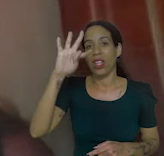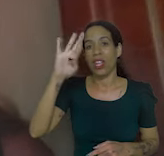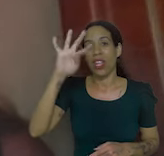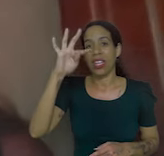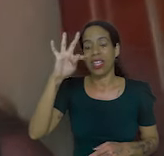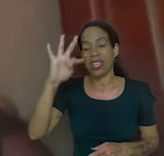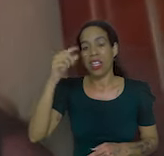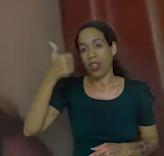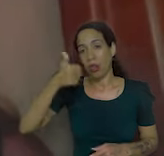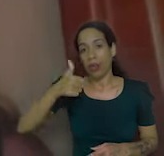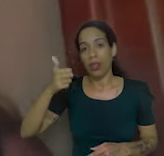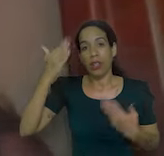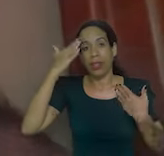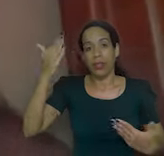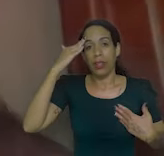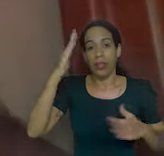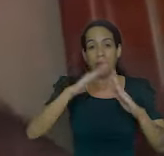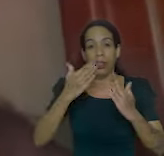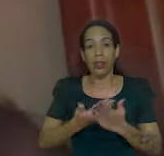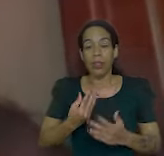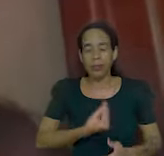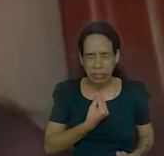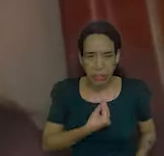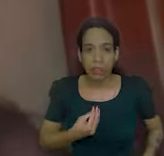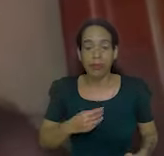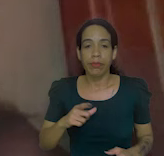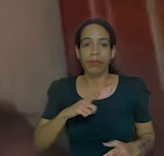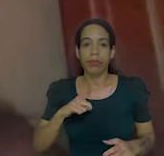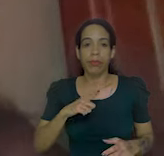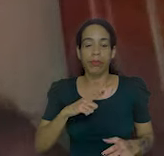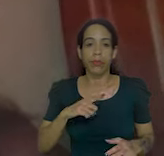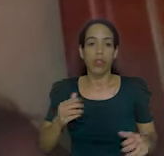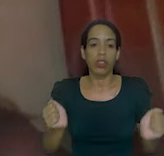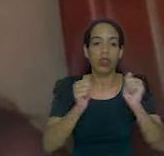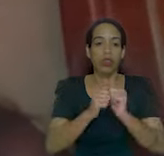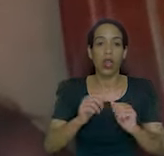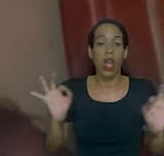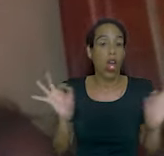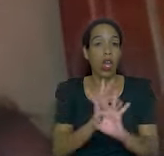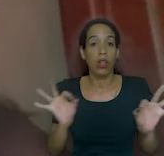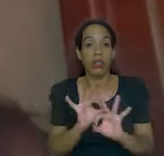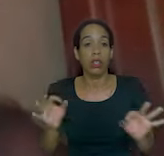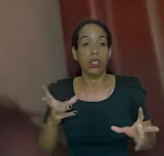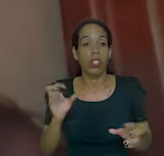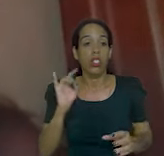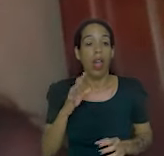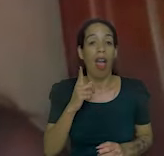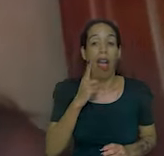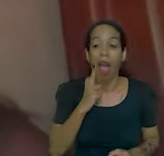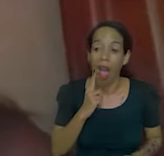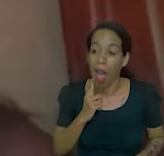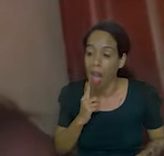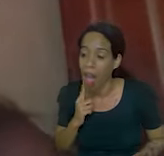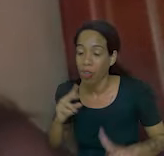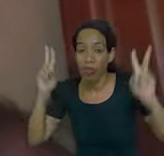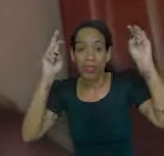assim, já agradecer também porque a escola está com os cursos, parcerias incríveis, que eu fico só babando ali